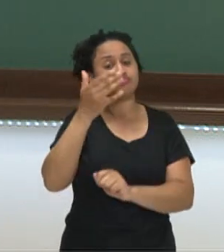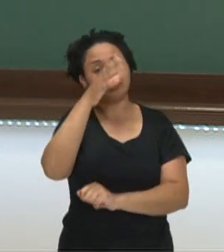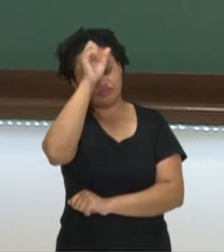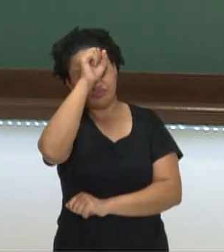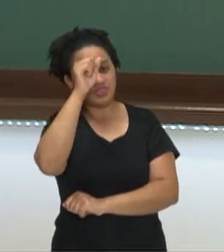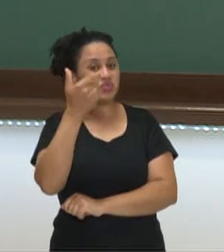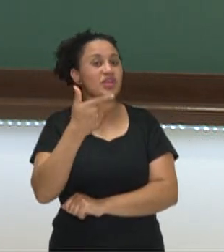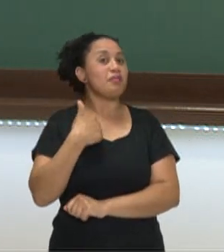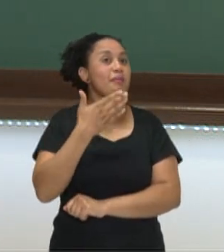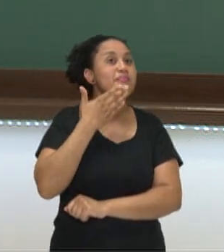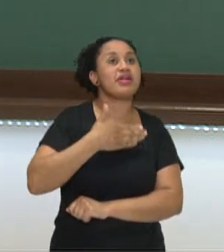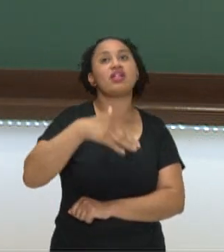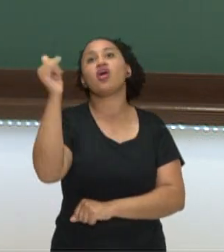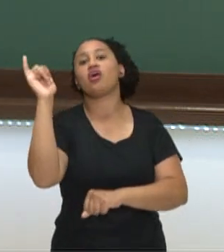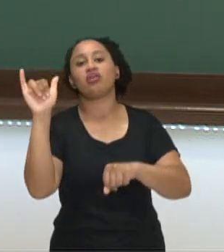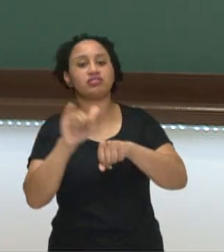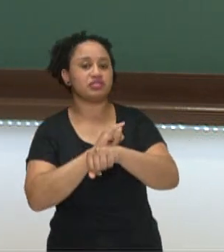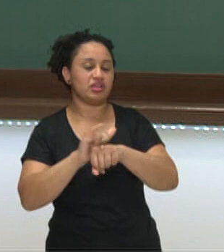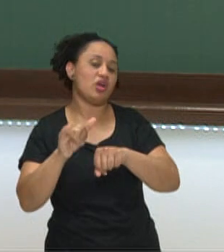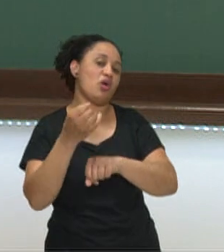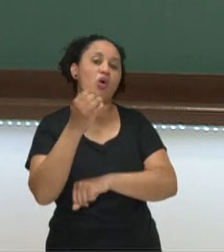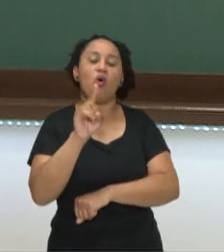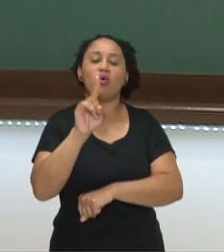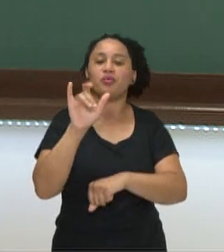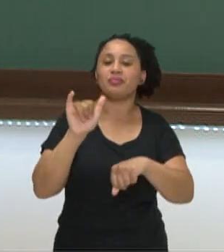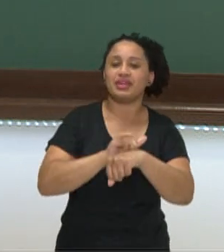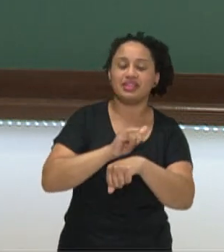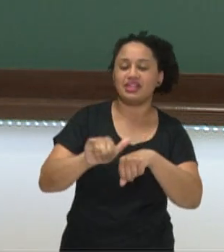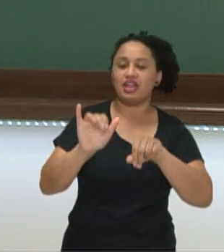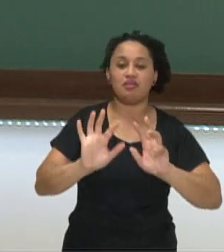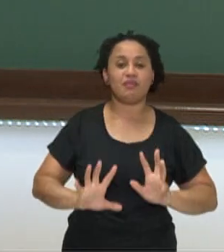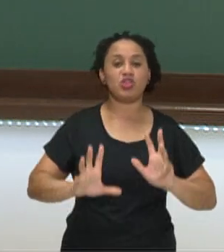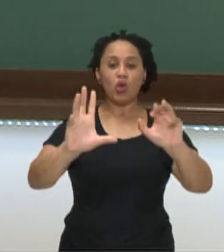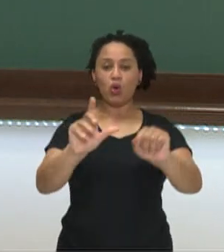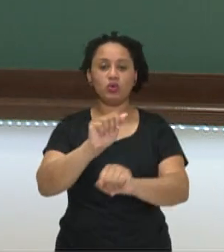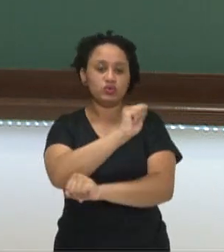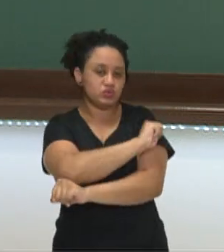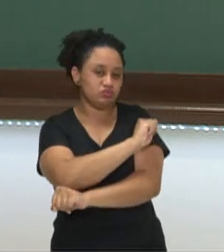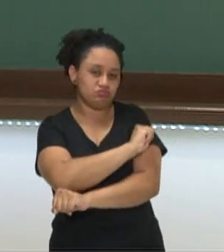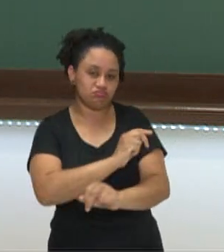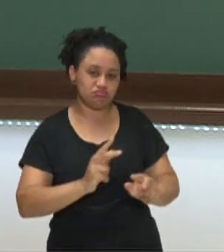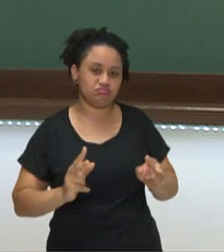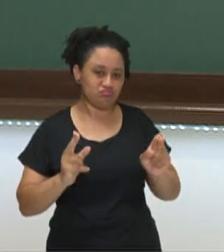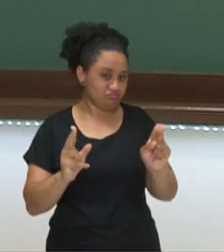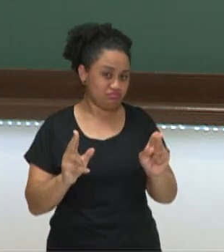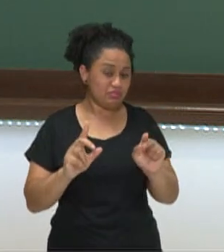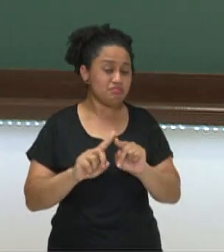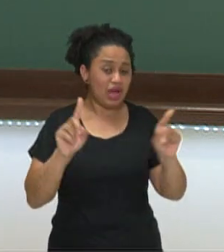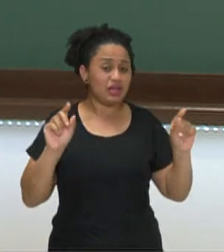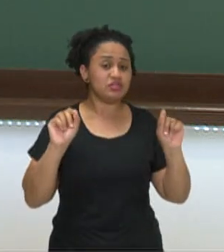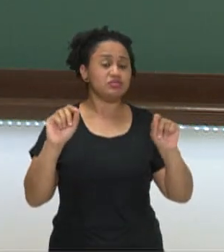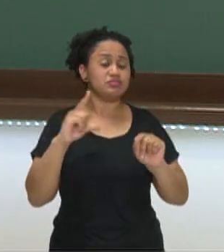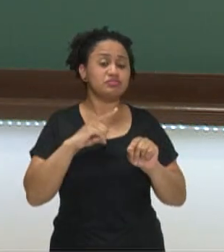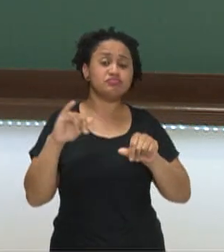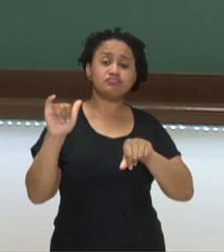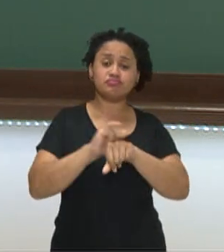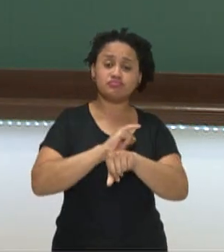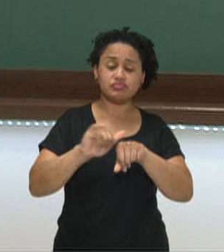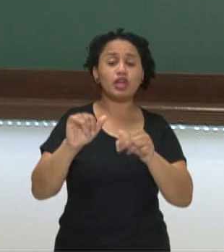melhor estratégia, né? Ou uma estratégia que sirva para todos os alunos e alunas. O que há são estratégias,